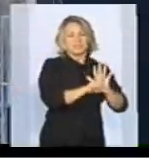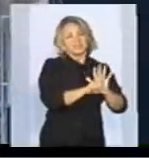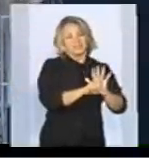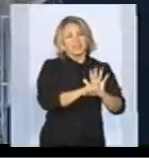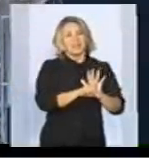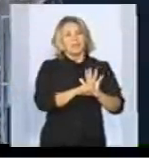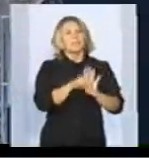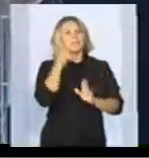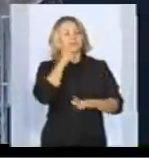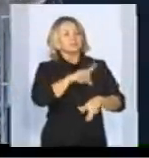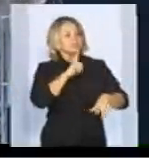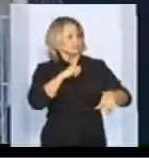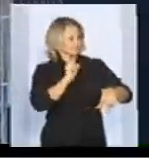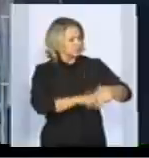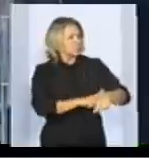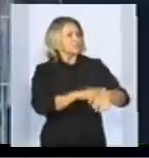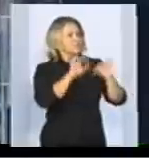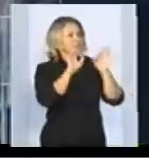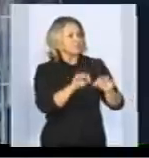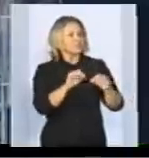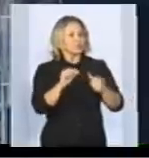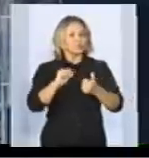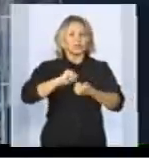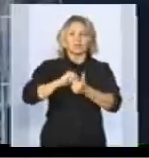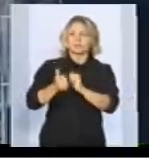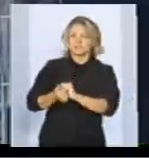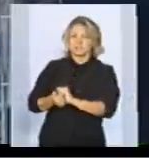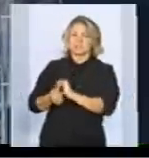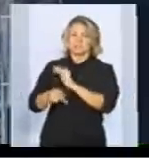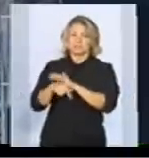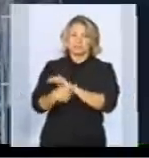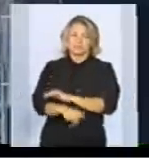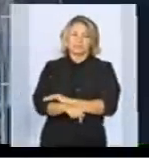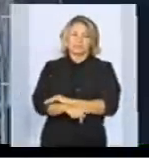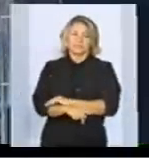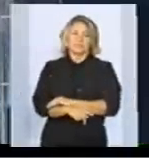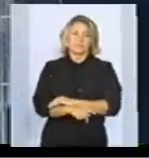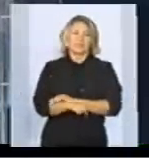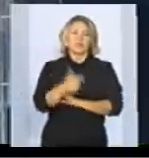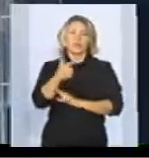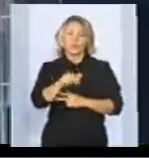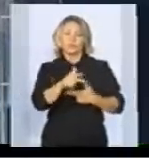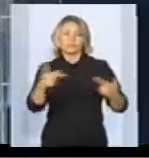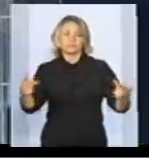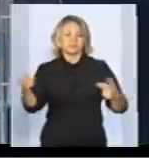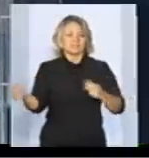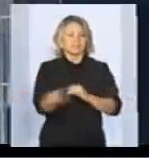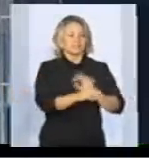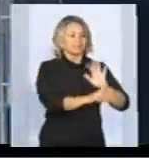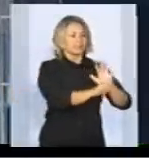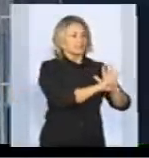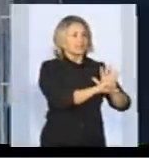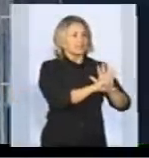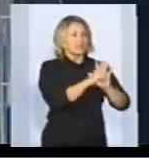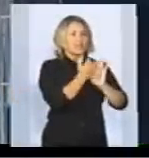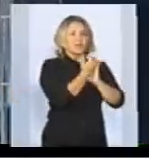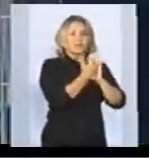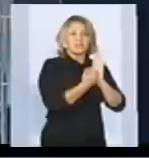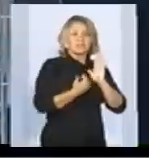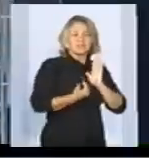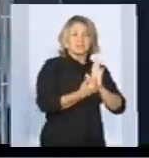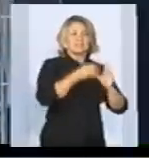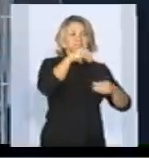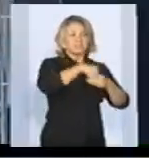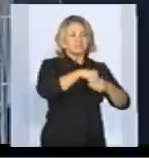necessário aos agentes econômicos de se de se adequarem a Este comando outro comando da nova lei é com relação aos canais que compõem os